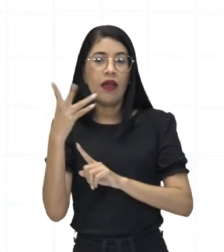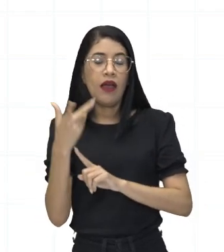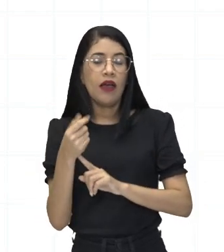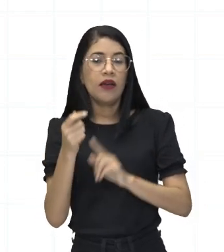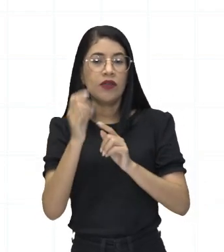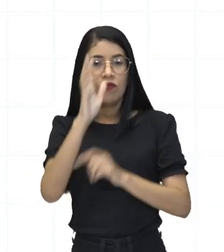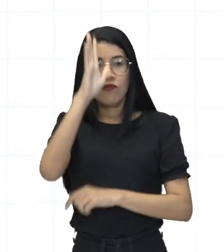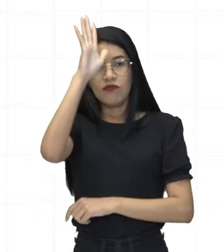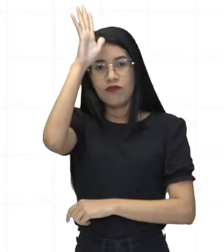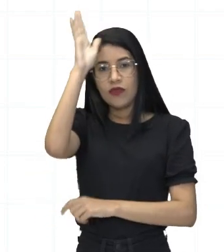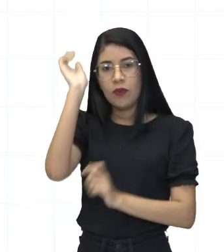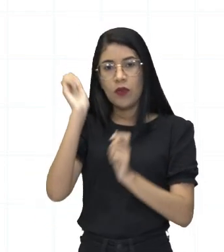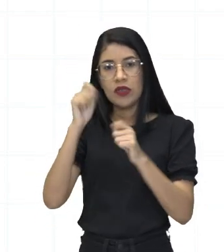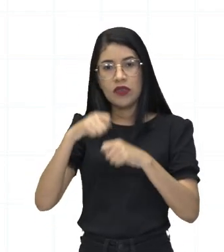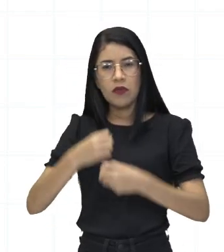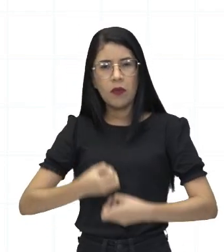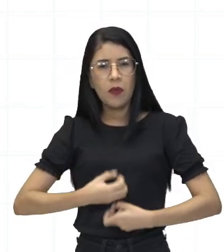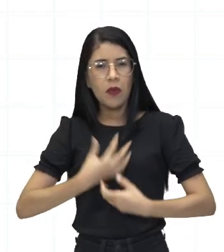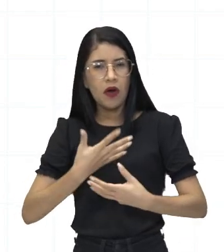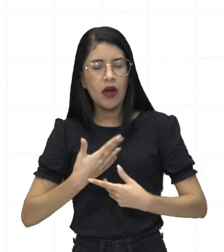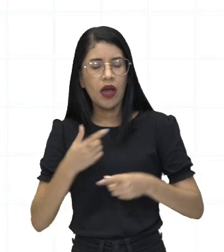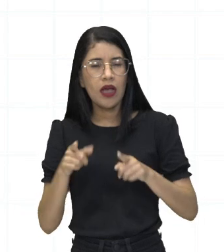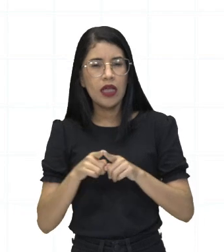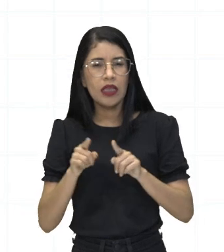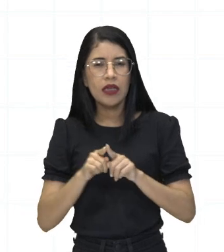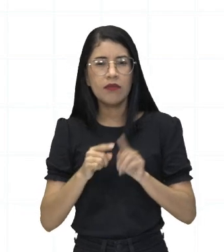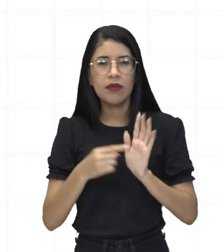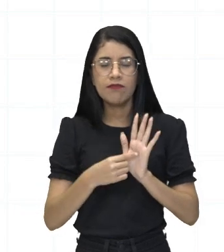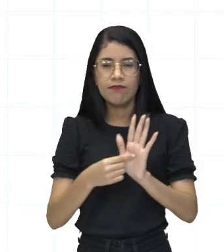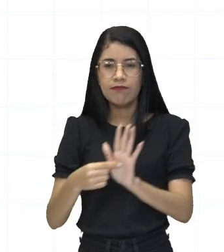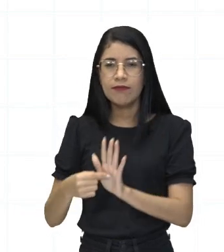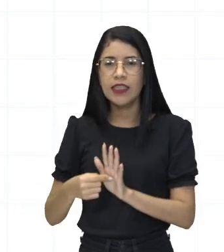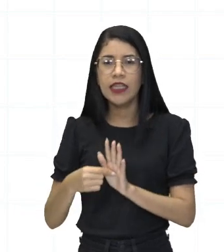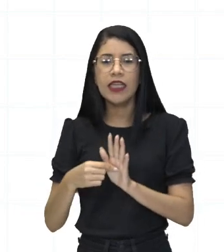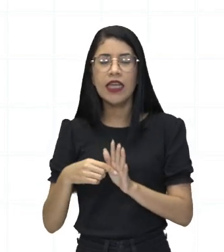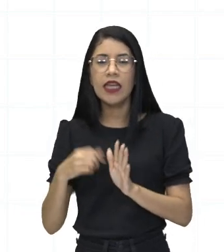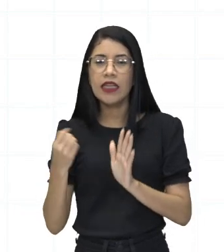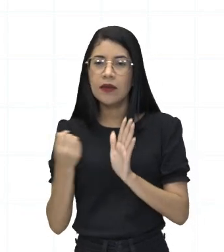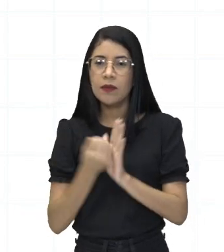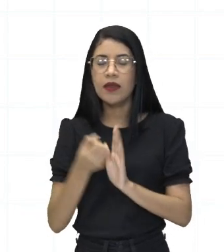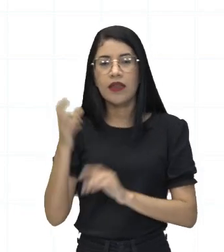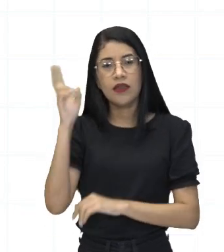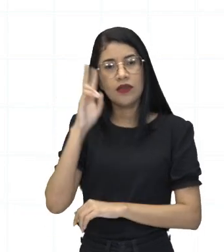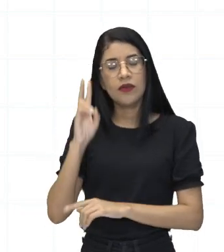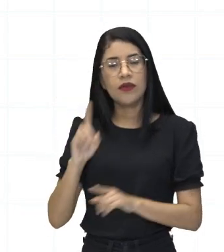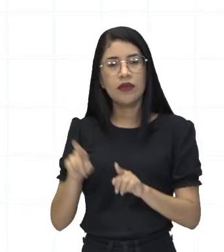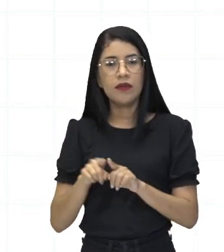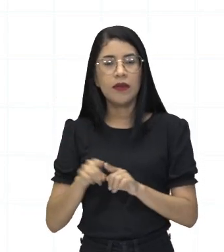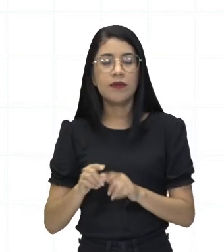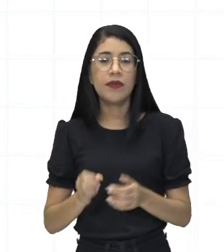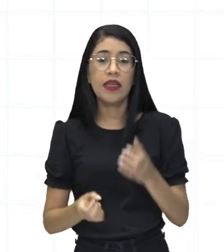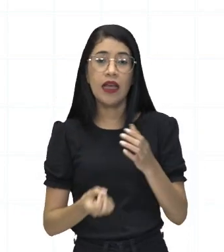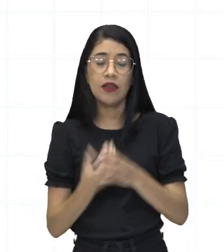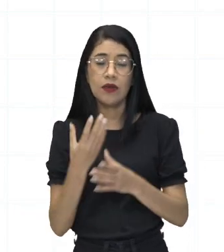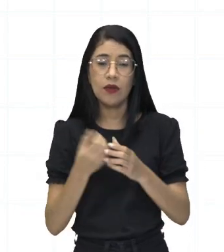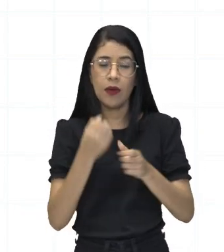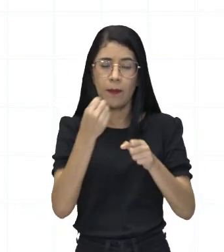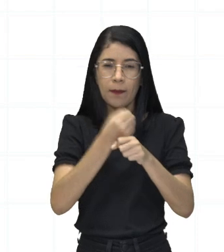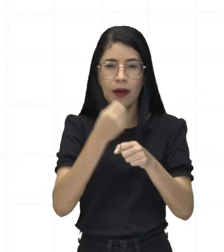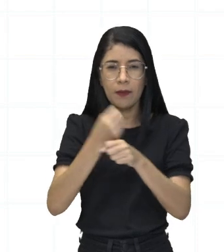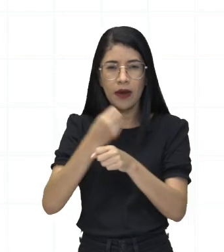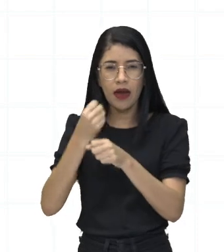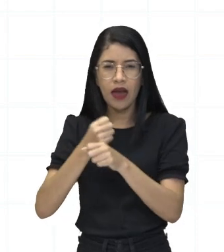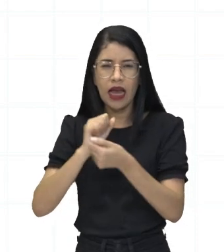conseguiu maior expressão e significação histórica. Suas edificações, construções, não é?